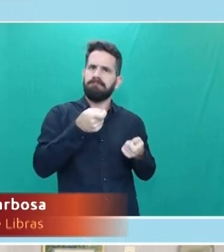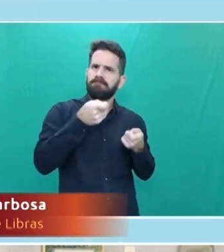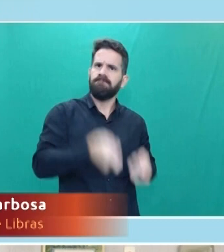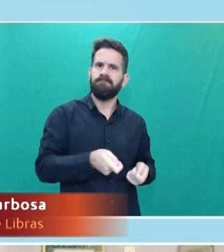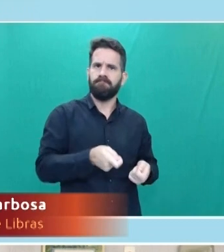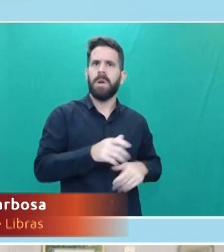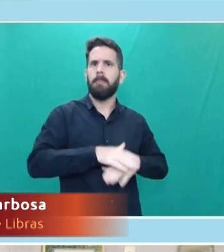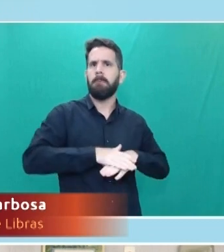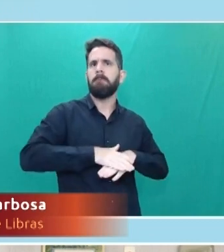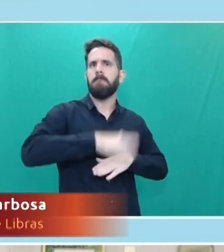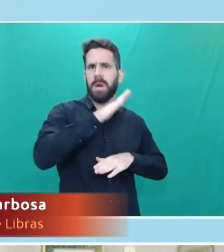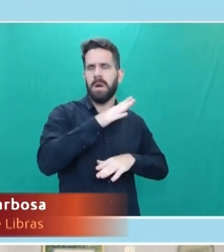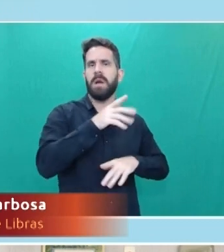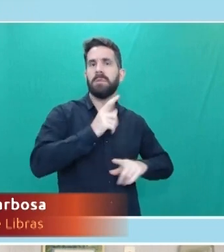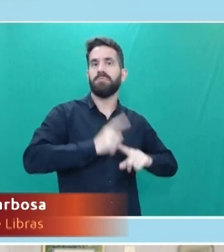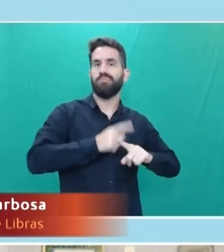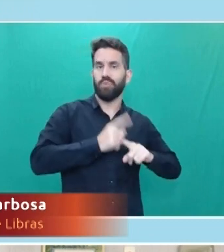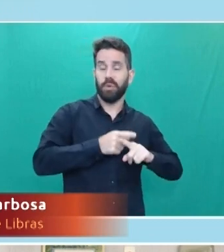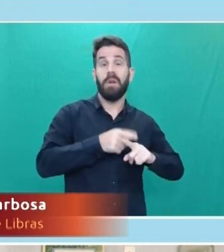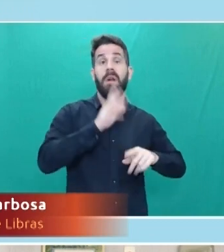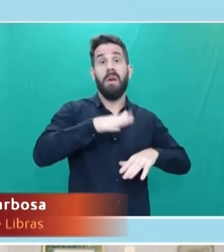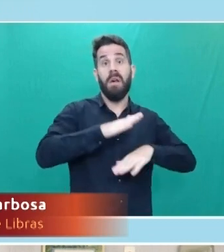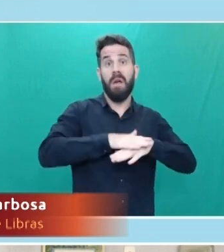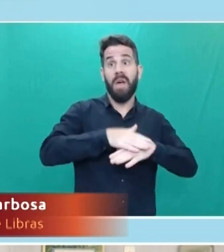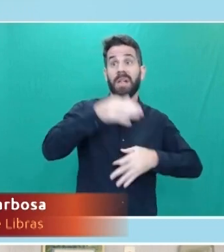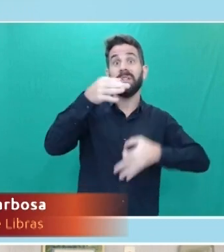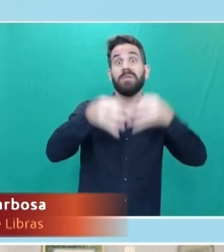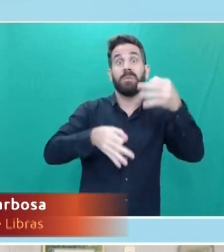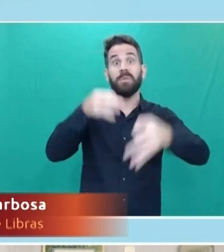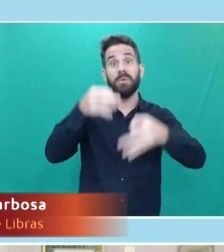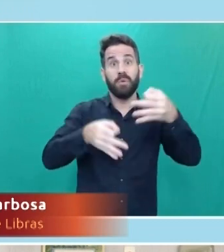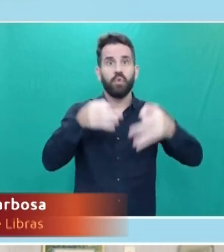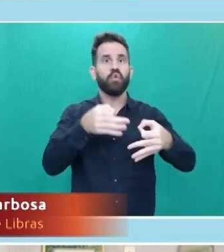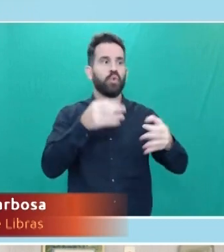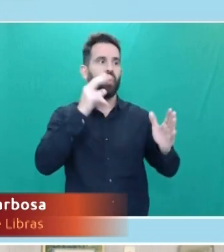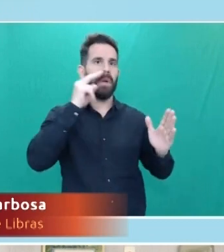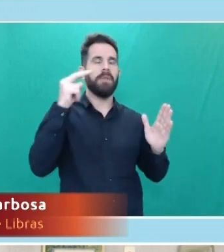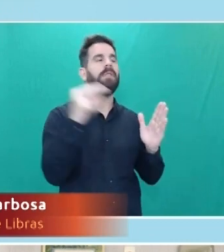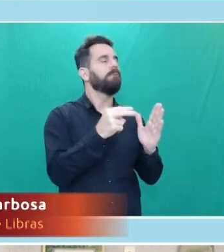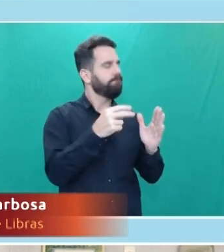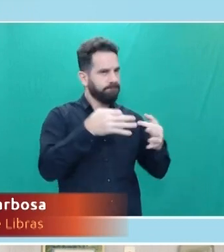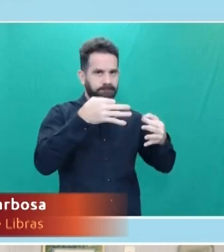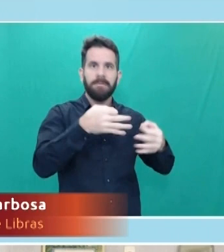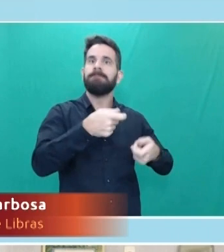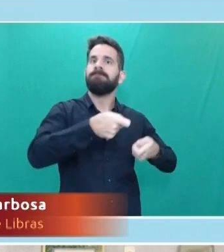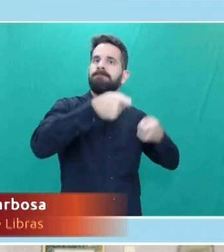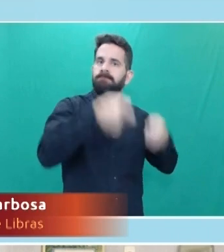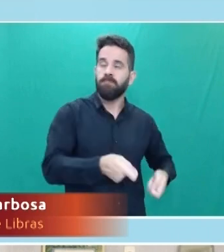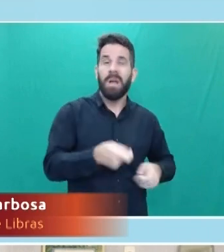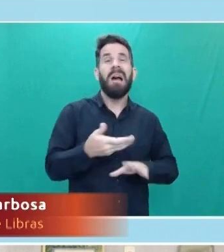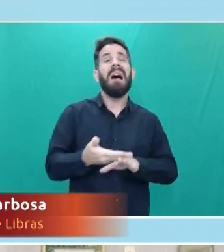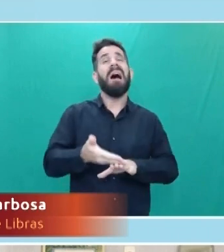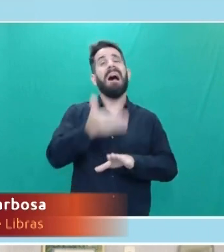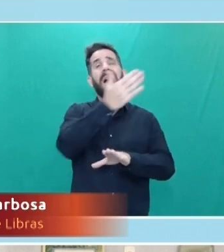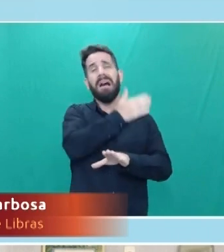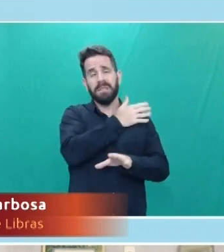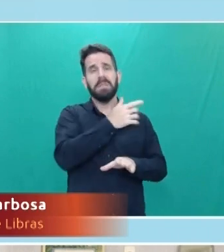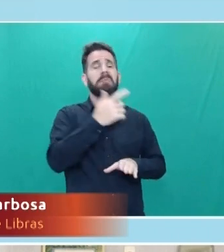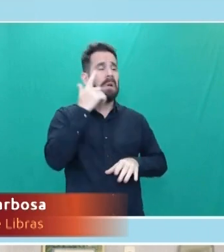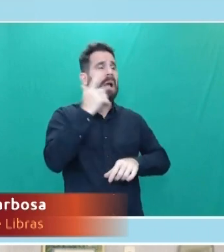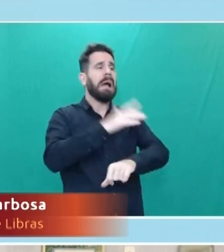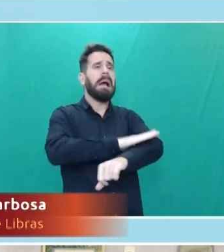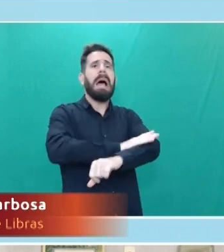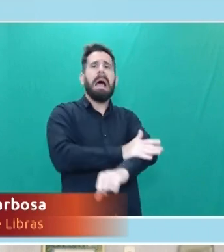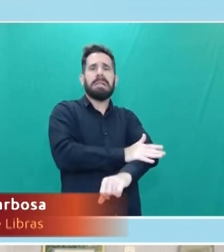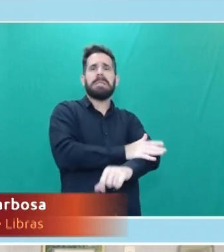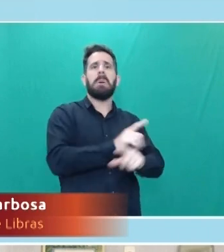do sistema de justiça. A interpretação que se dava para a lei, muitas vezes, era o crime, às vezes, era até tipificado como racismo, mas durante o